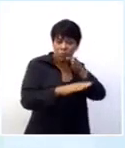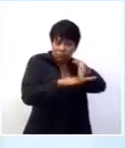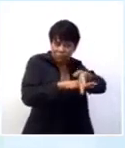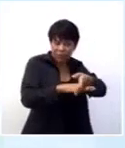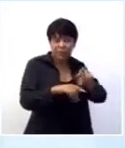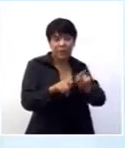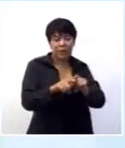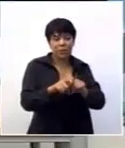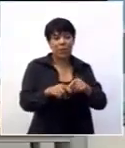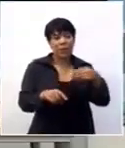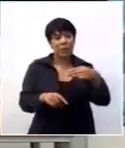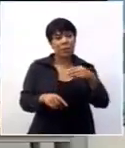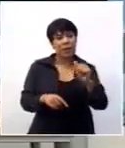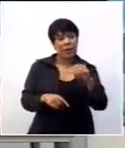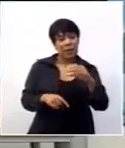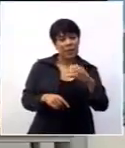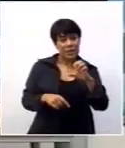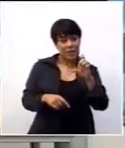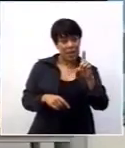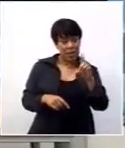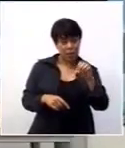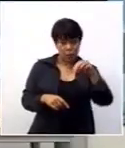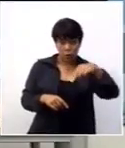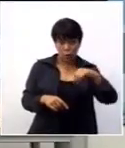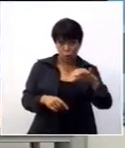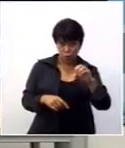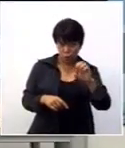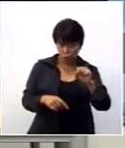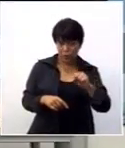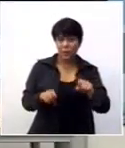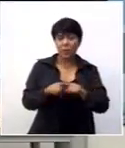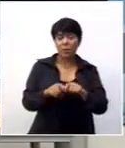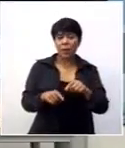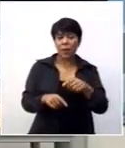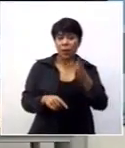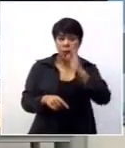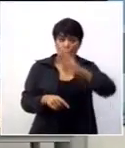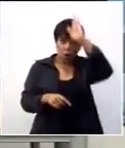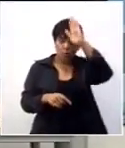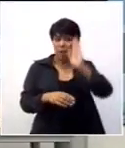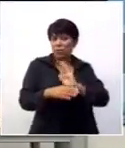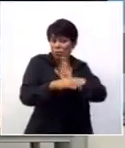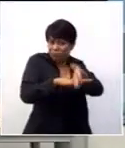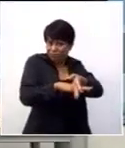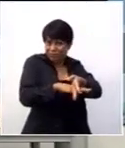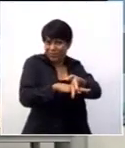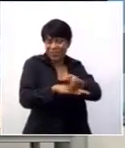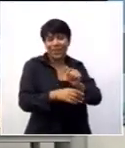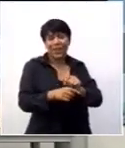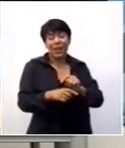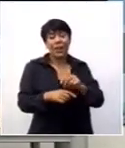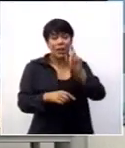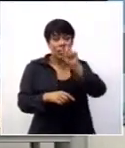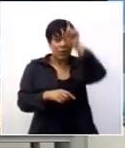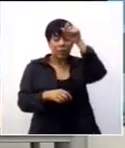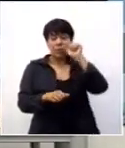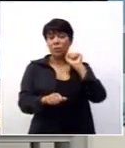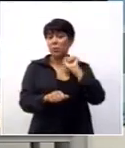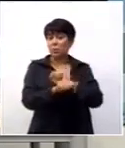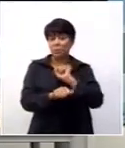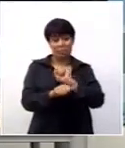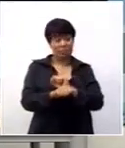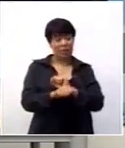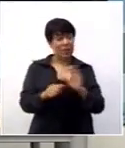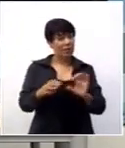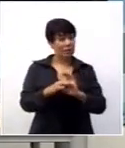nos macedônios, mais para frente a gente pode pensar também nos romanos. E aí o Egito ele para de ter a sua autonomia, né,